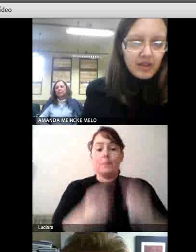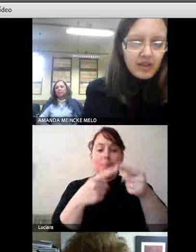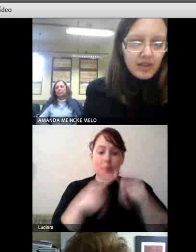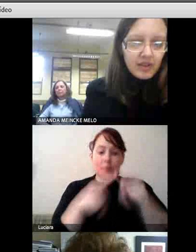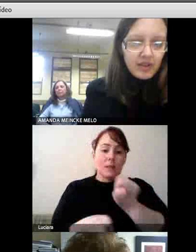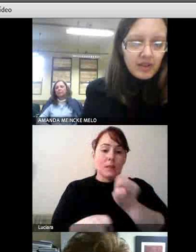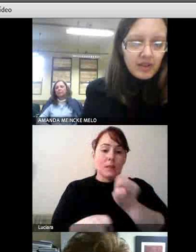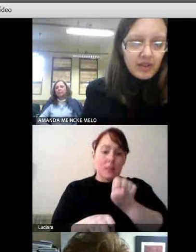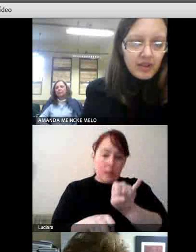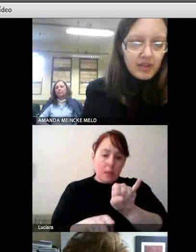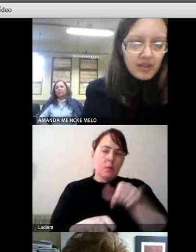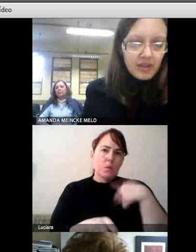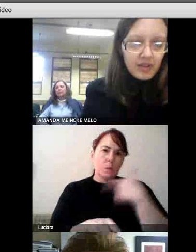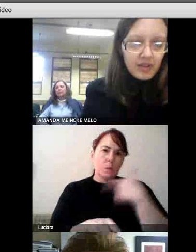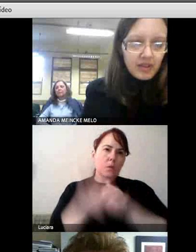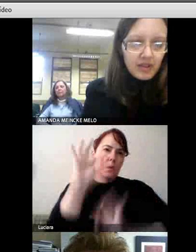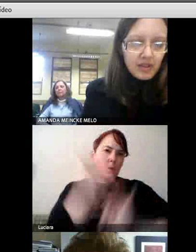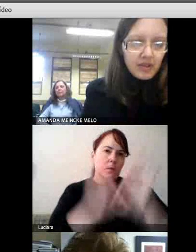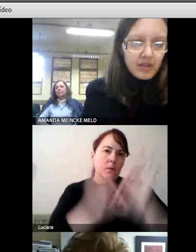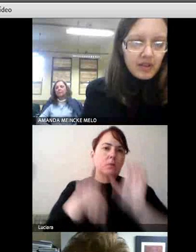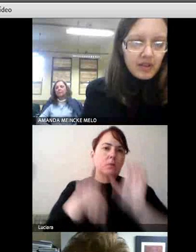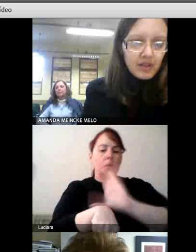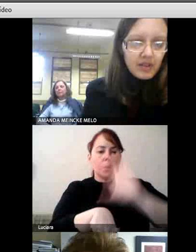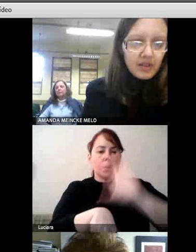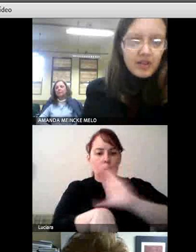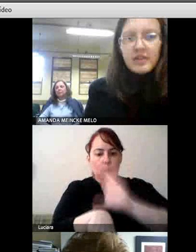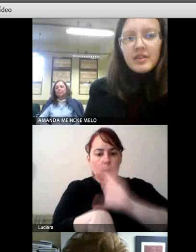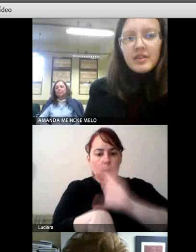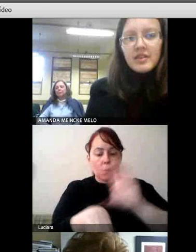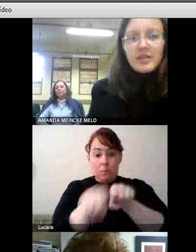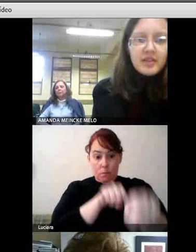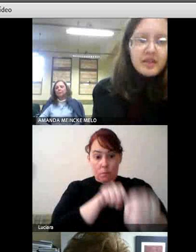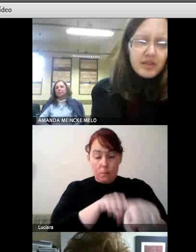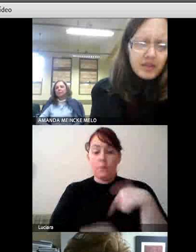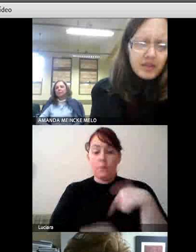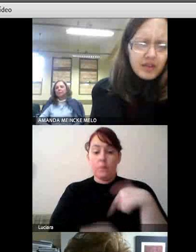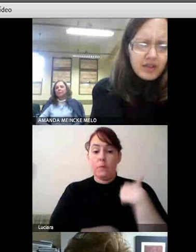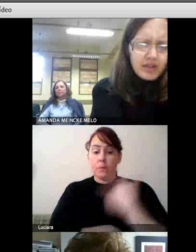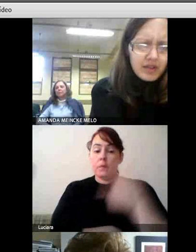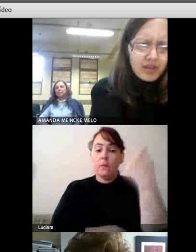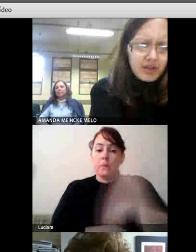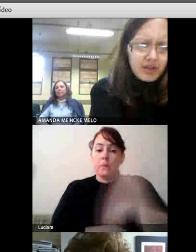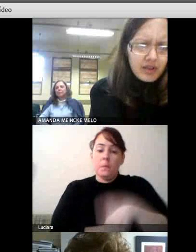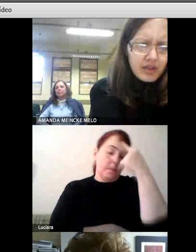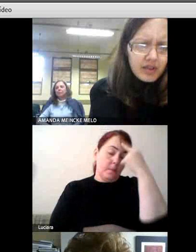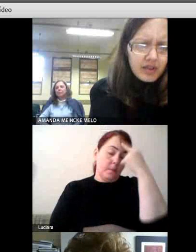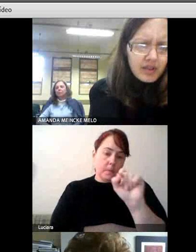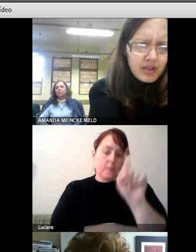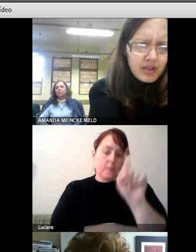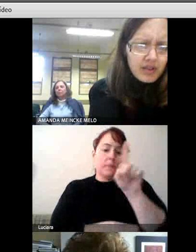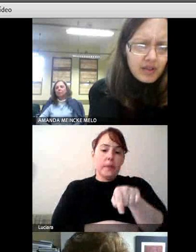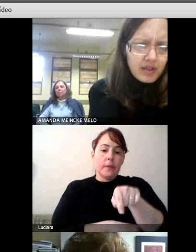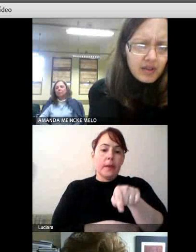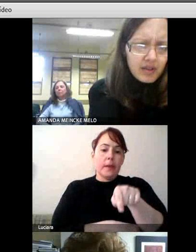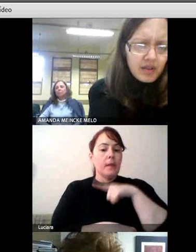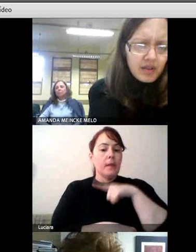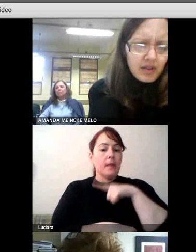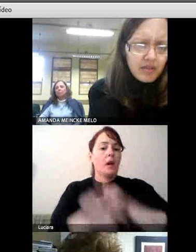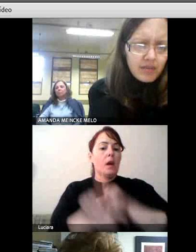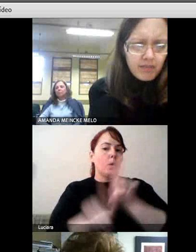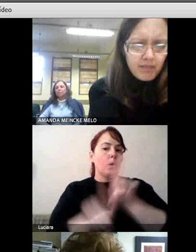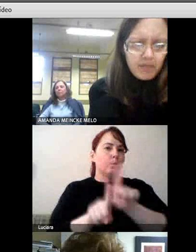Unipampa de Bagé. Bom, então tem que dizer assim, é o professor Luiz aqui? Tá, Luiz Roberto Bruno. Sim, Unipampa,